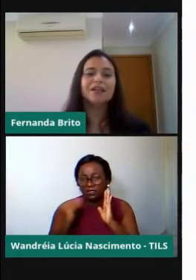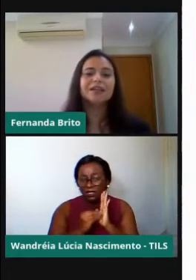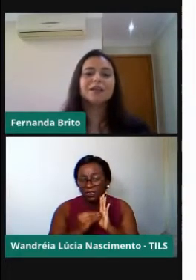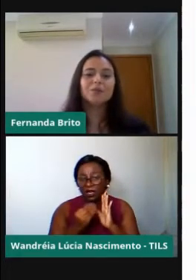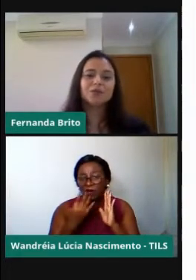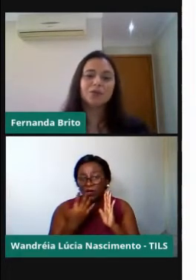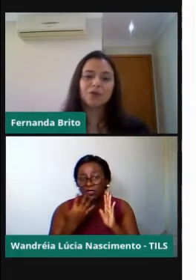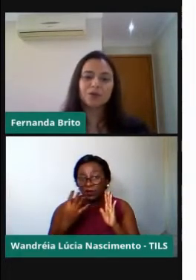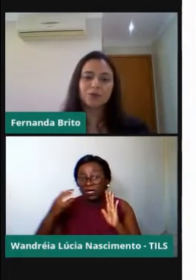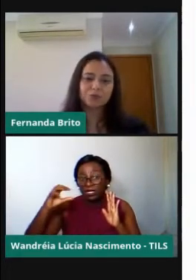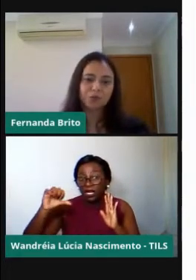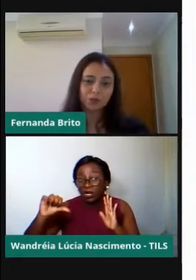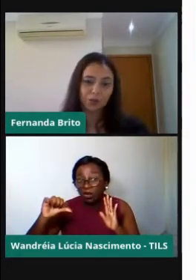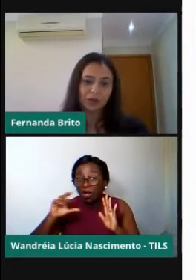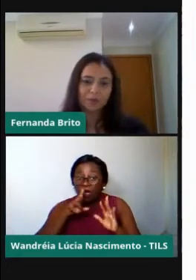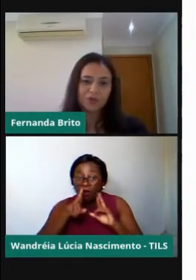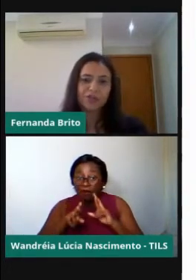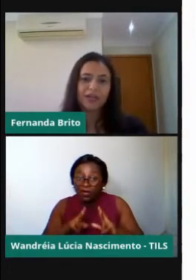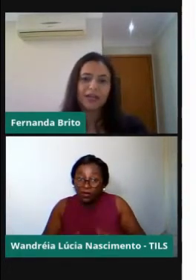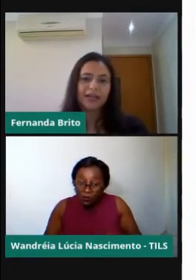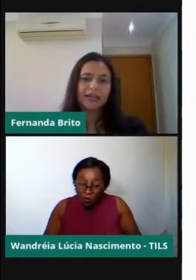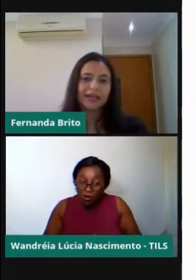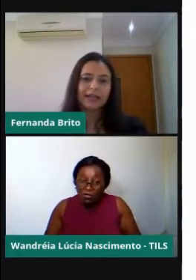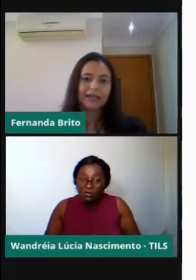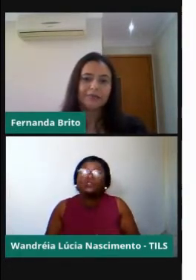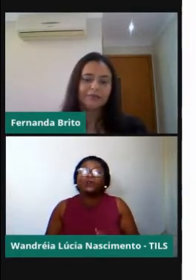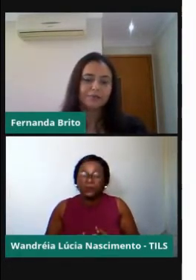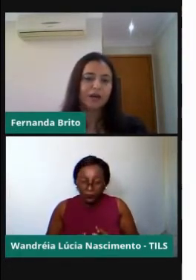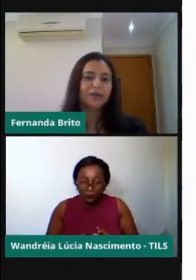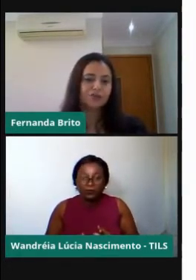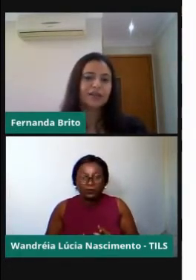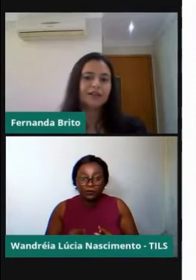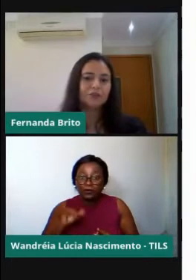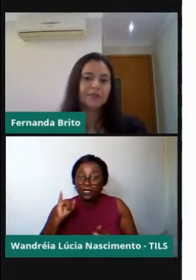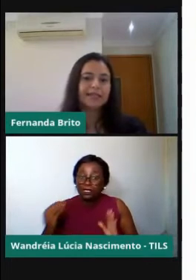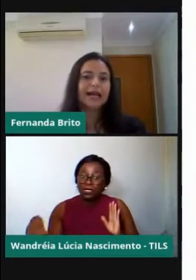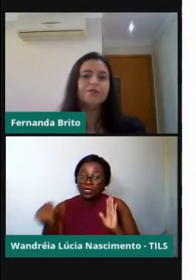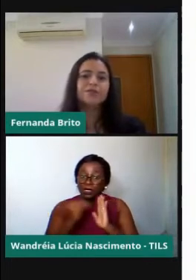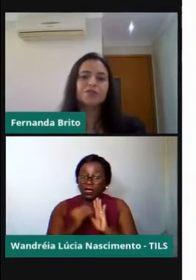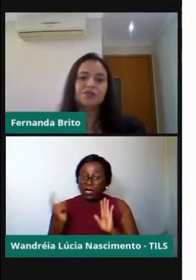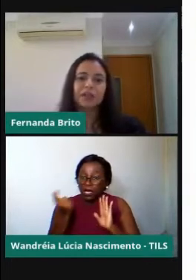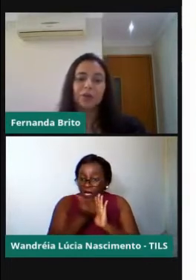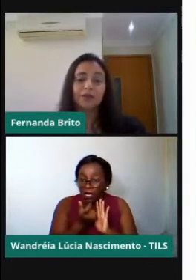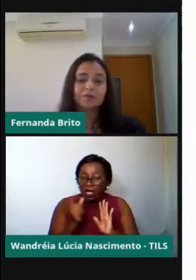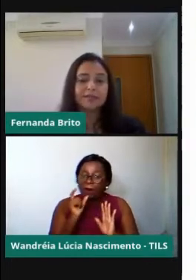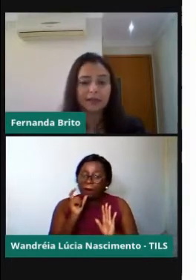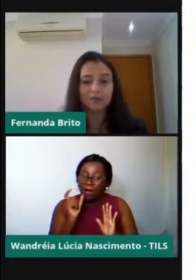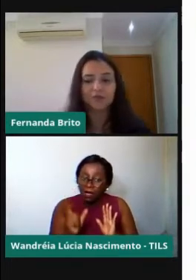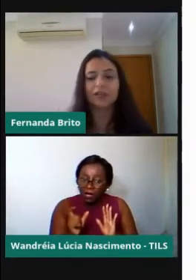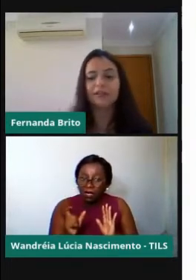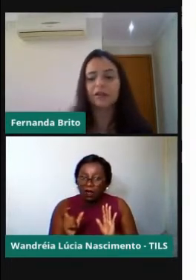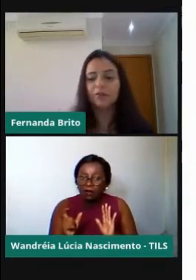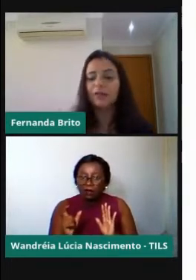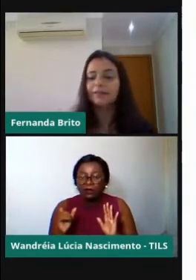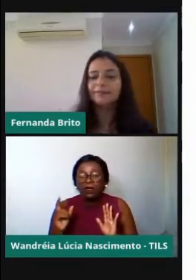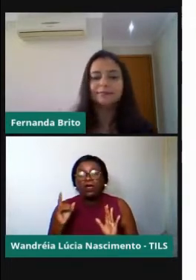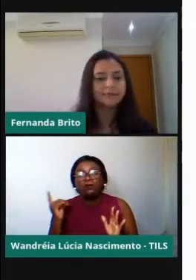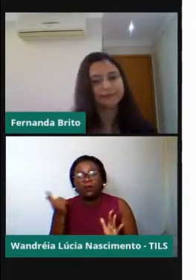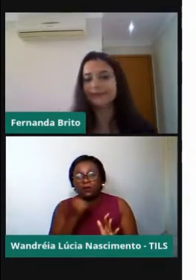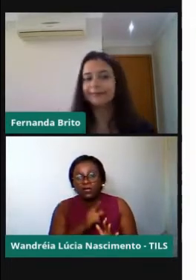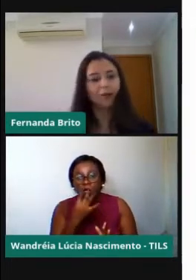resultados. E quando colocamos trials, né, randomizados, a gente tem 400, né?